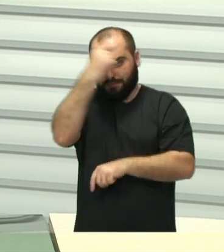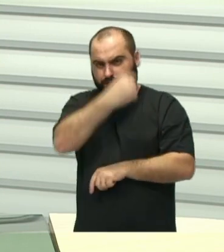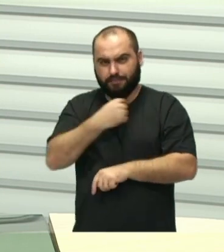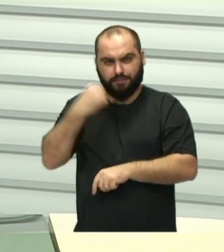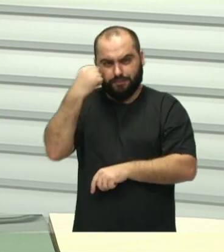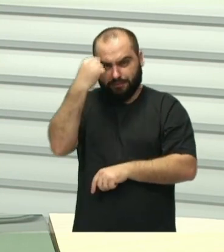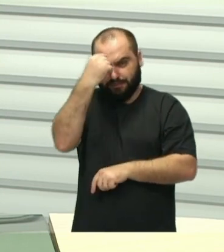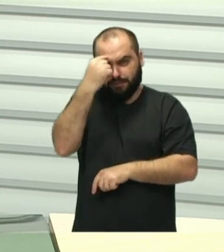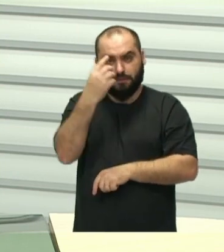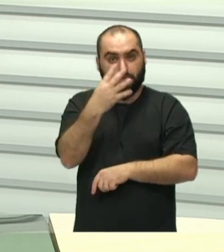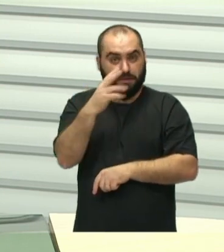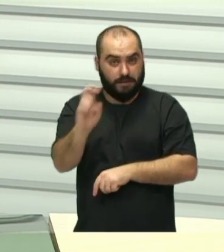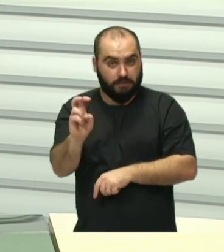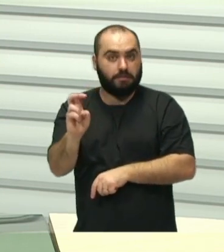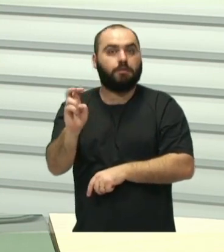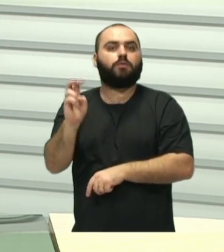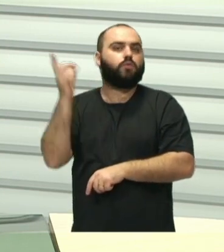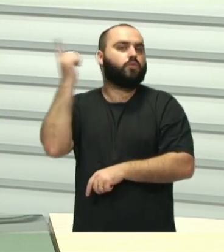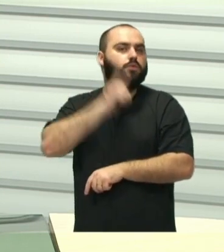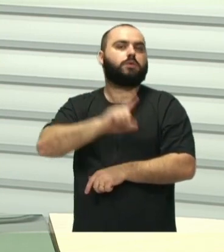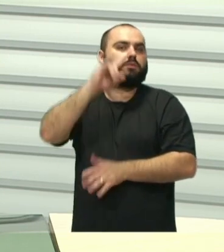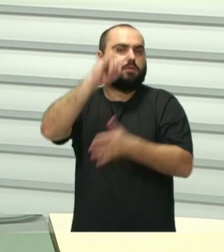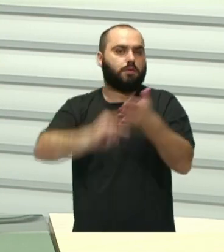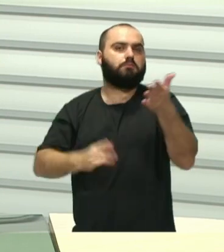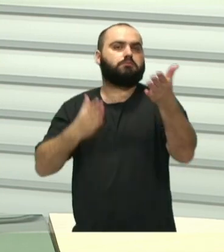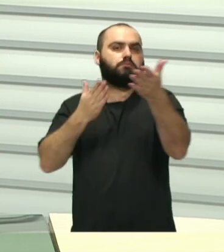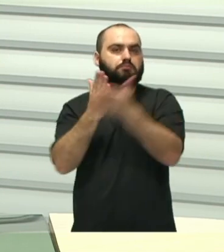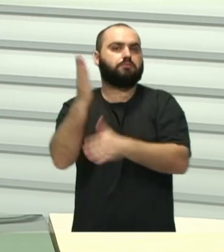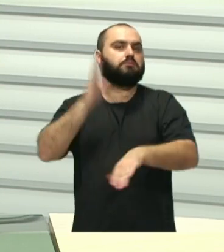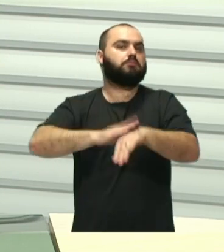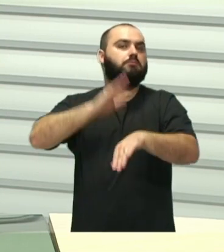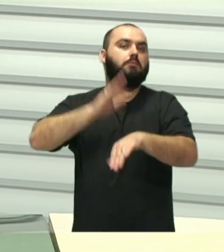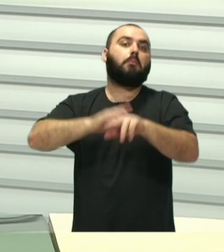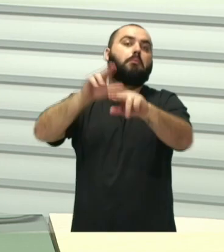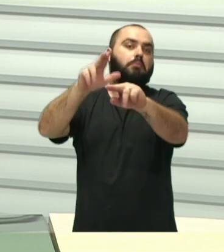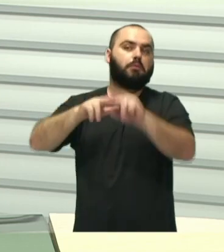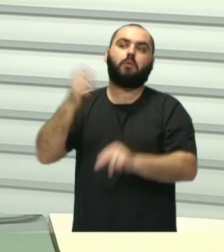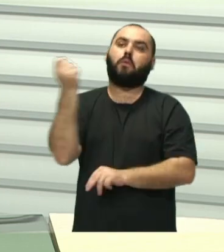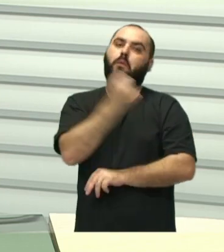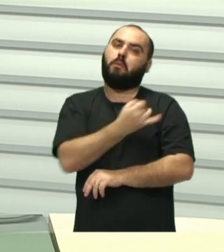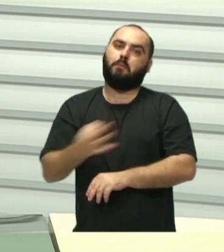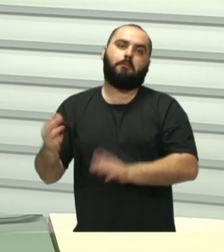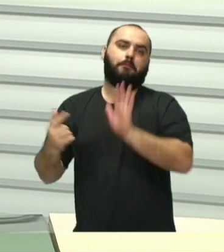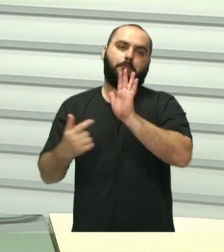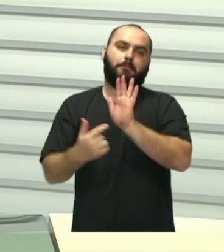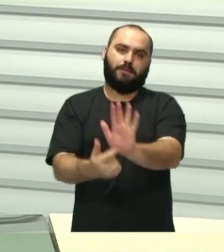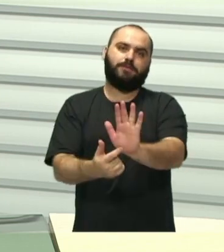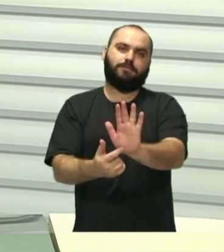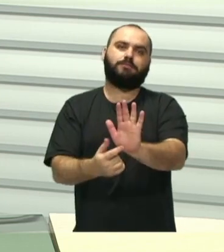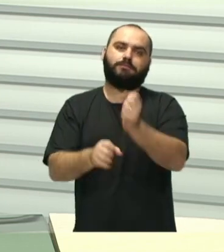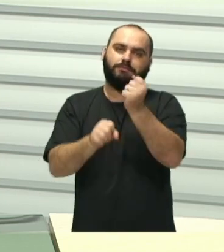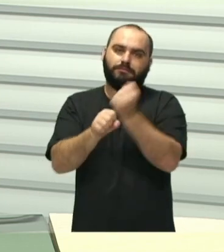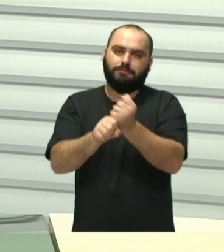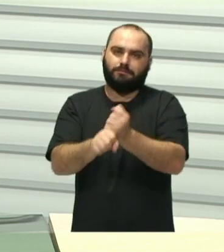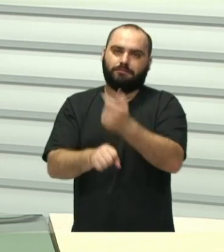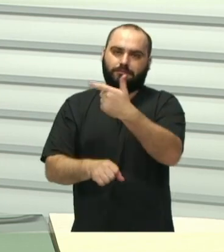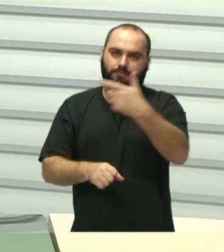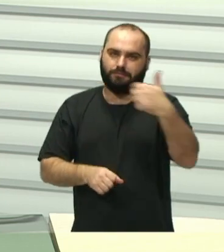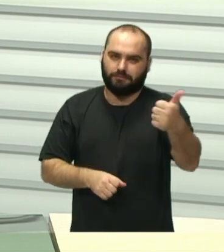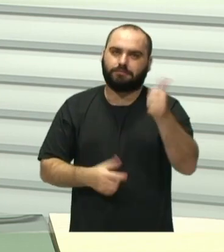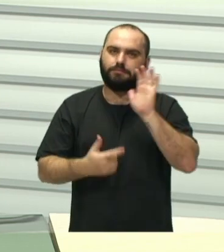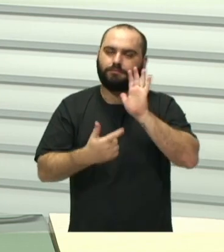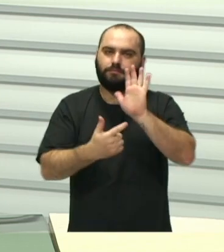ampliou a possibilidade de aprovar requerimentos e isso os números estão vão mostrar né o nosso extrato do ano 2021